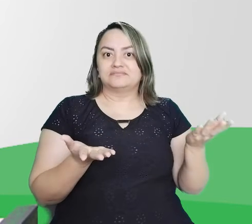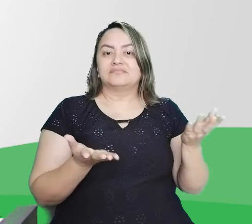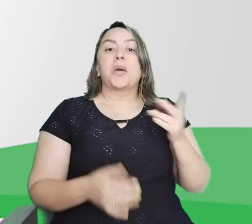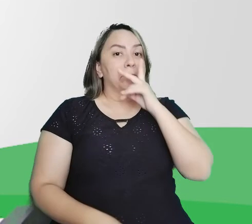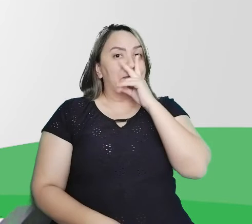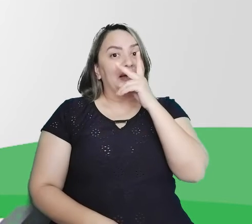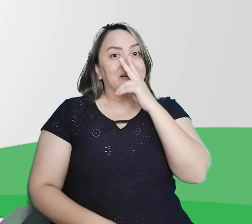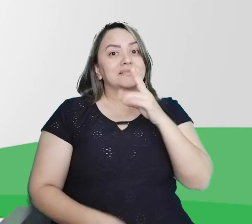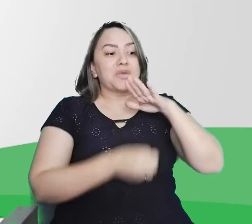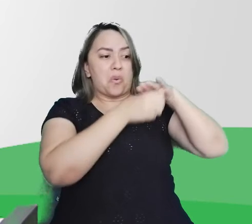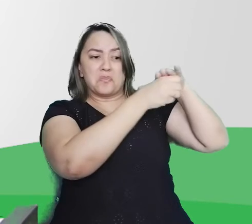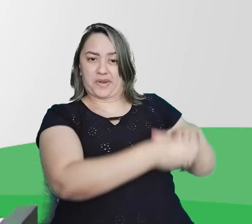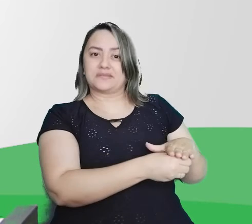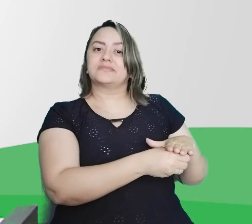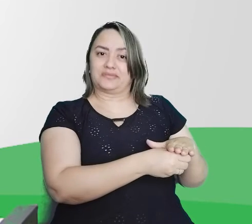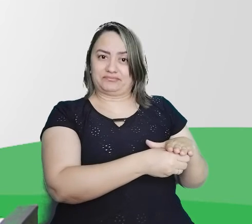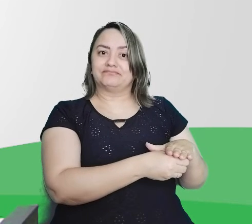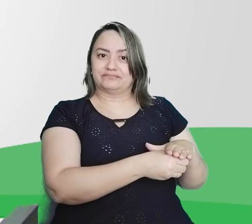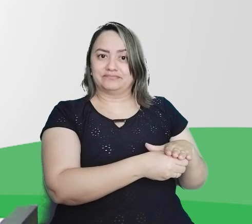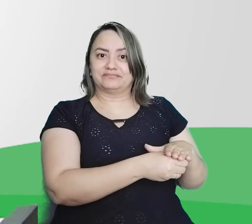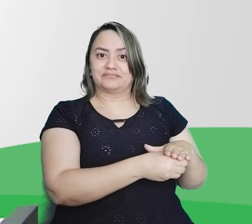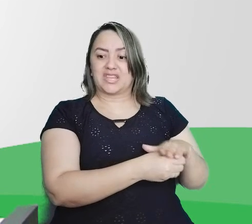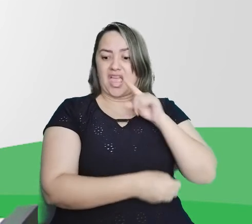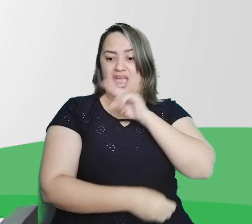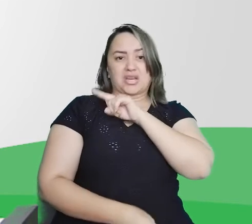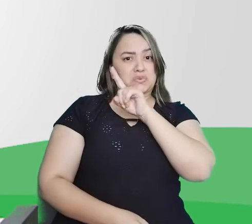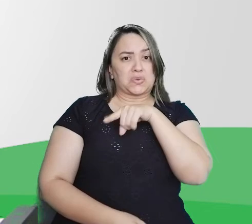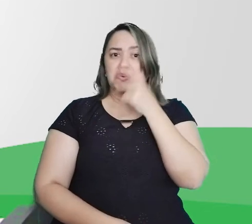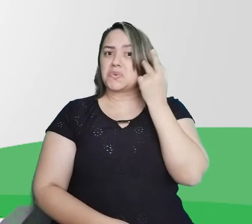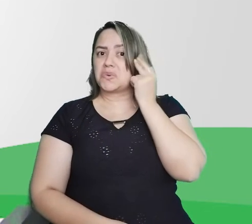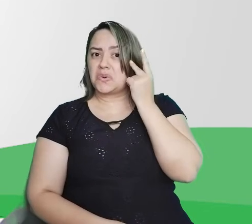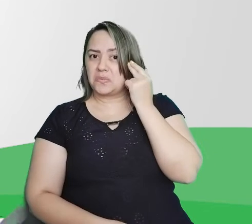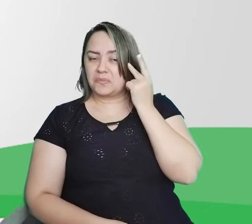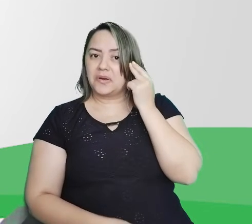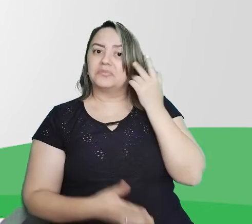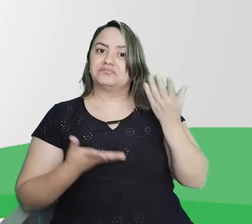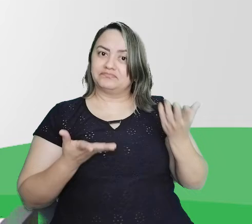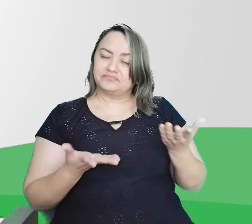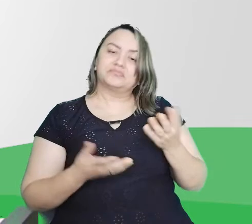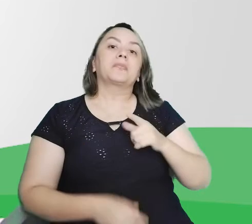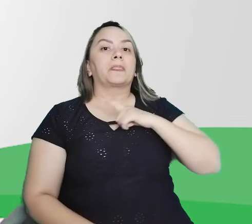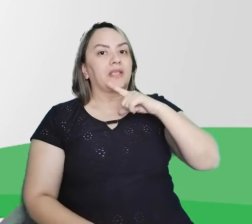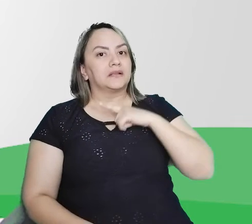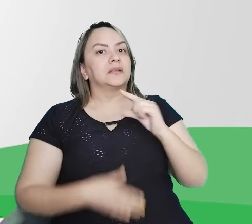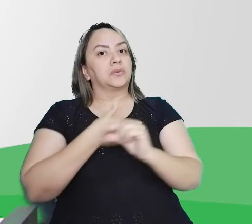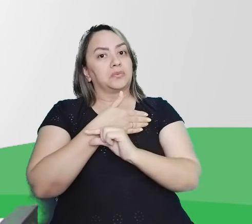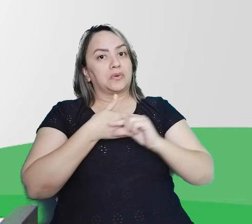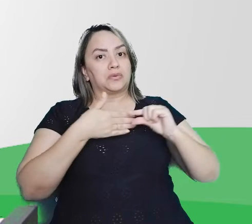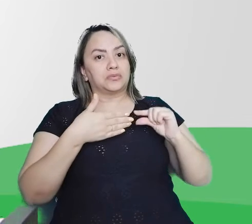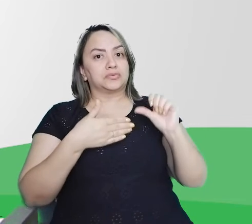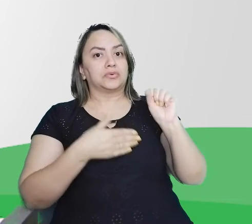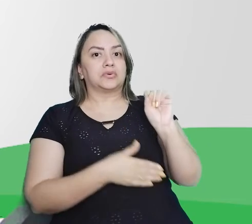exemplo banal nos diz sobre o nosso cotidiano? A historiadora Silvia Federici chama a atenção para a